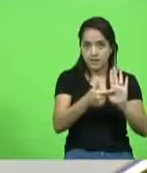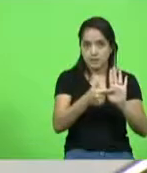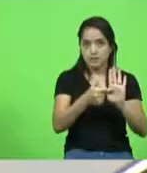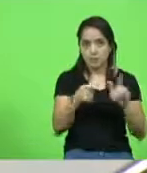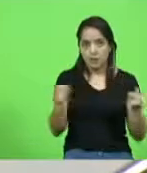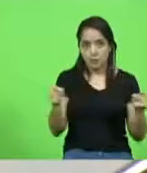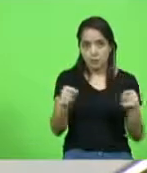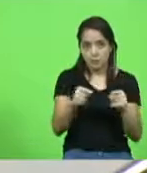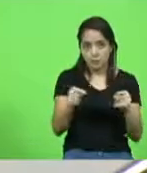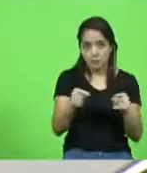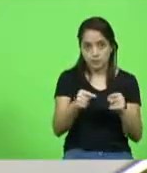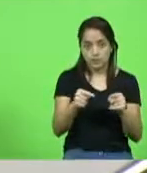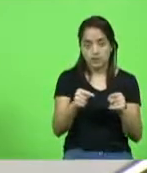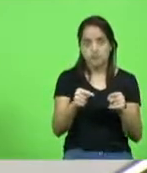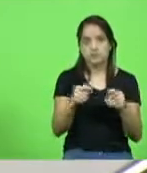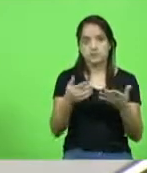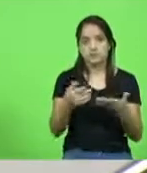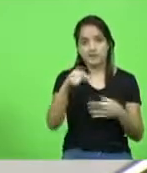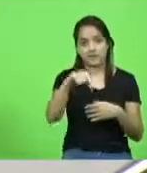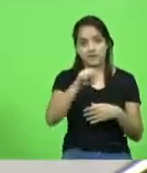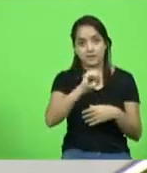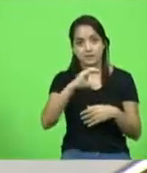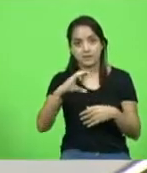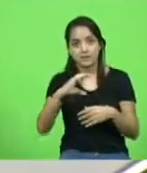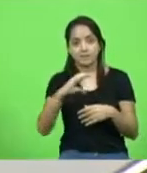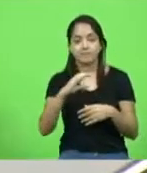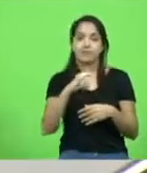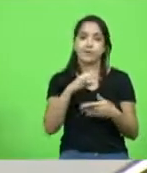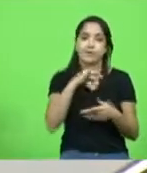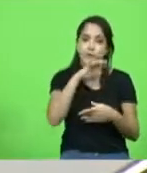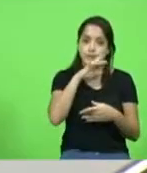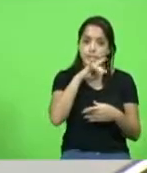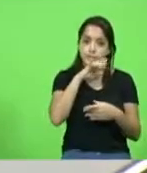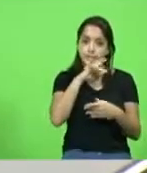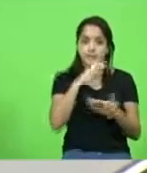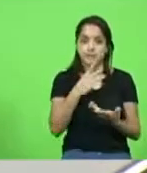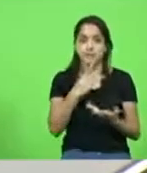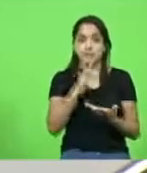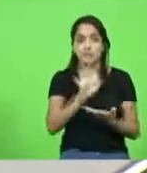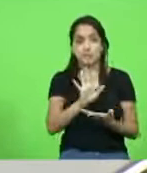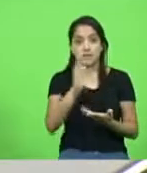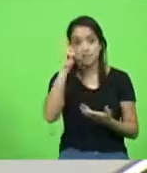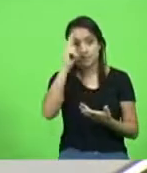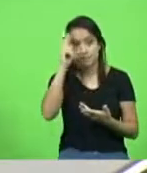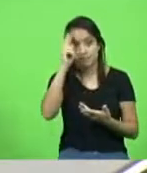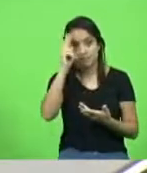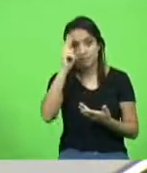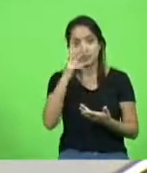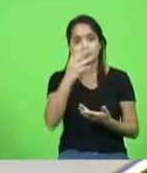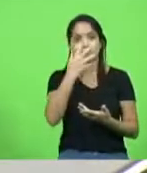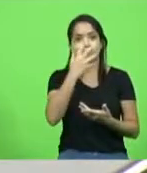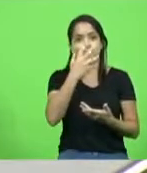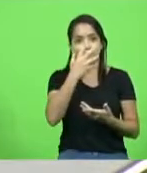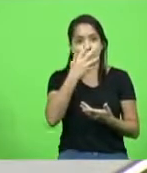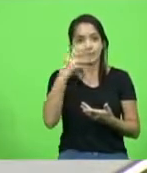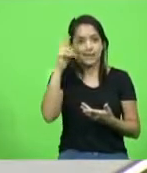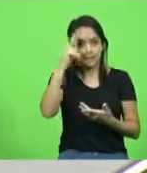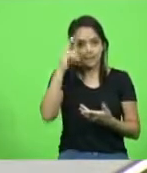que a gente tem em Santa Catarina é muito ruim é só lembrar dos respiradores